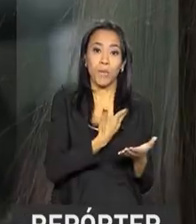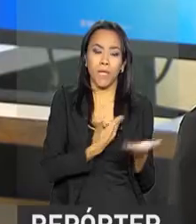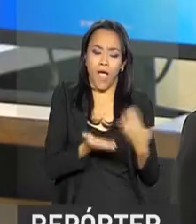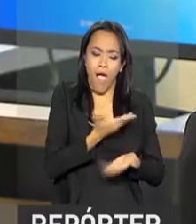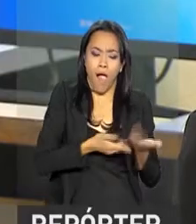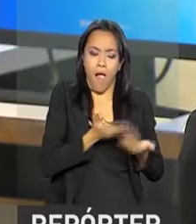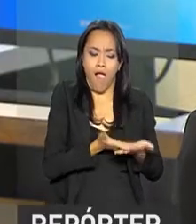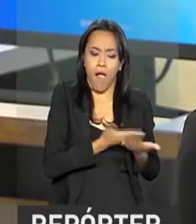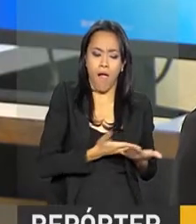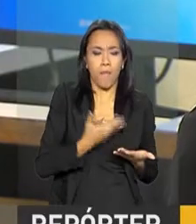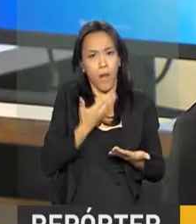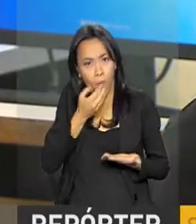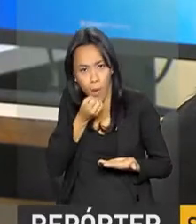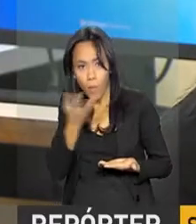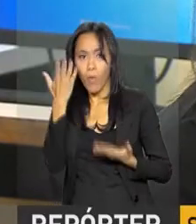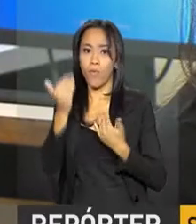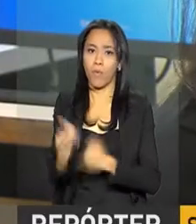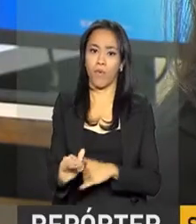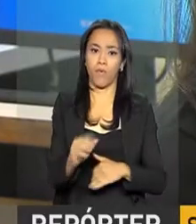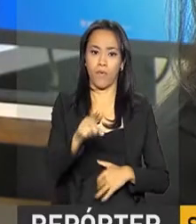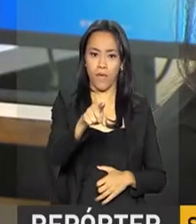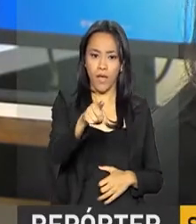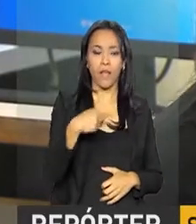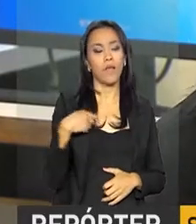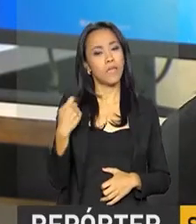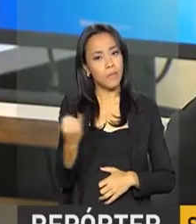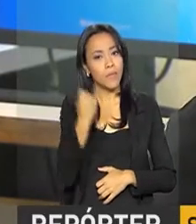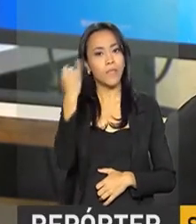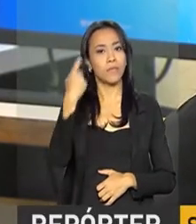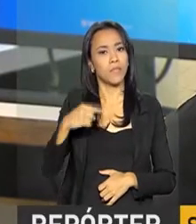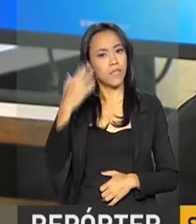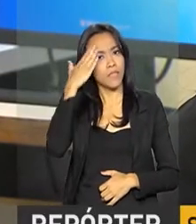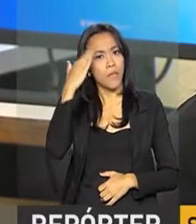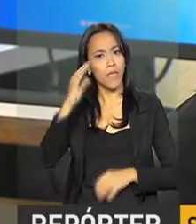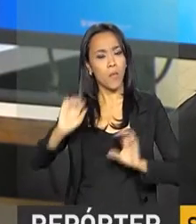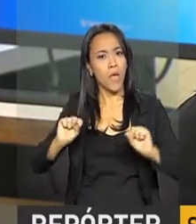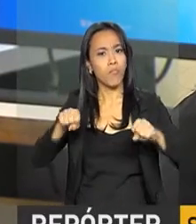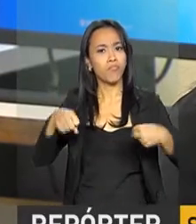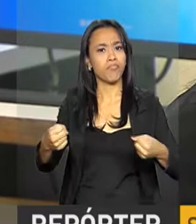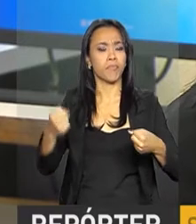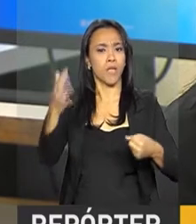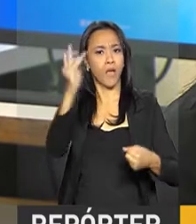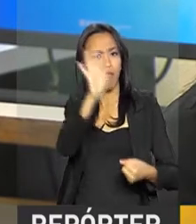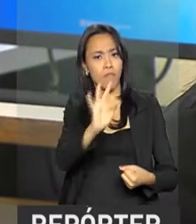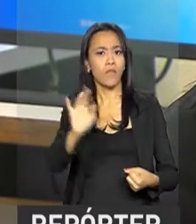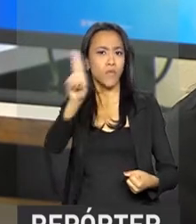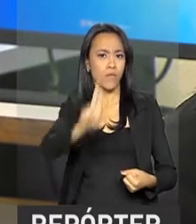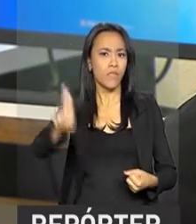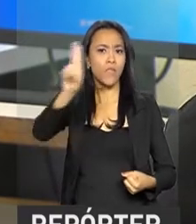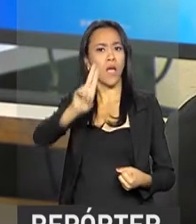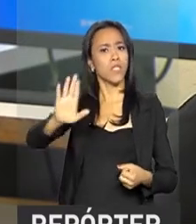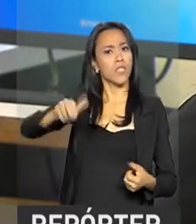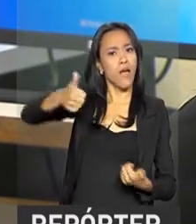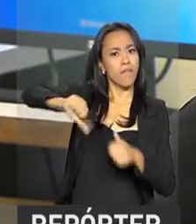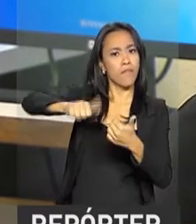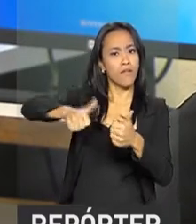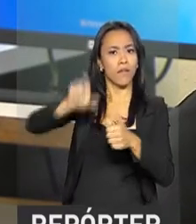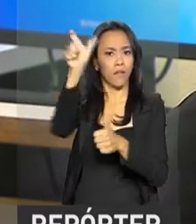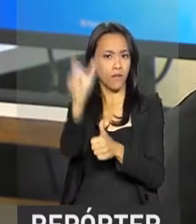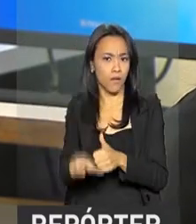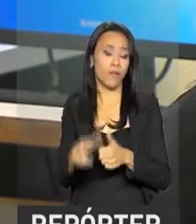prova. É preciso que a gente tenha um olhar sobre esse desempenho da universidade para que a gente entre num